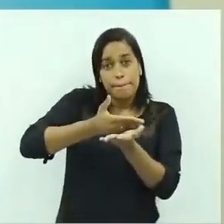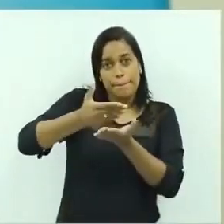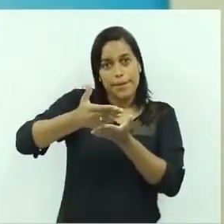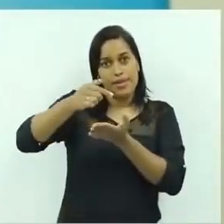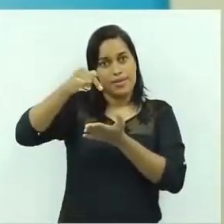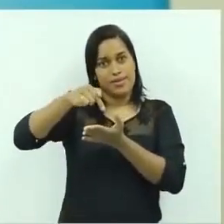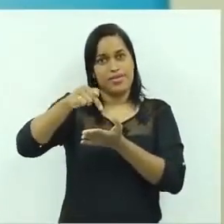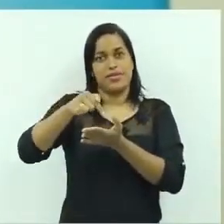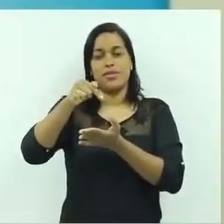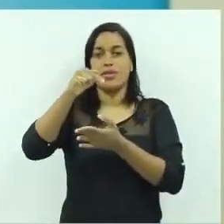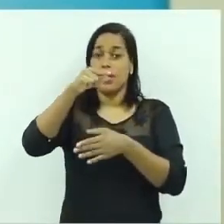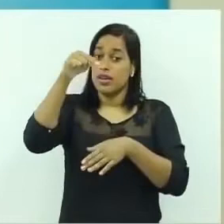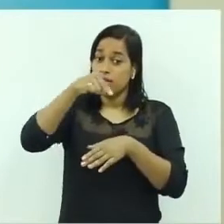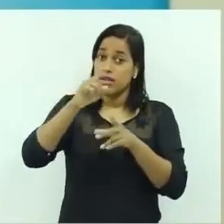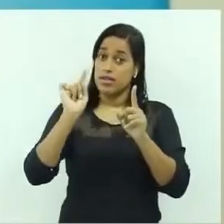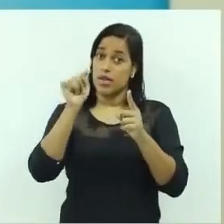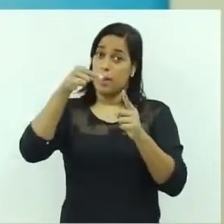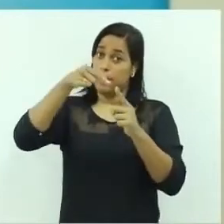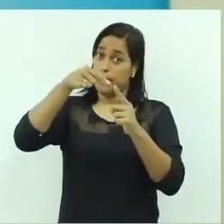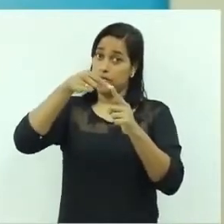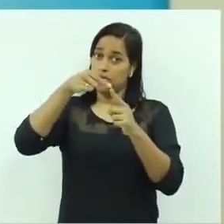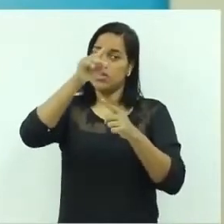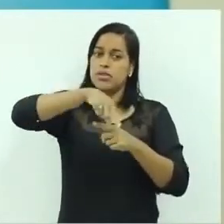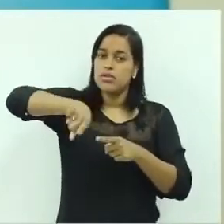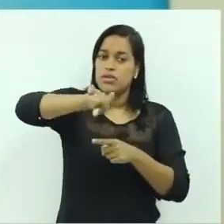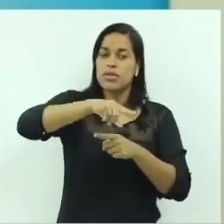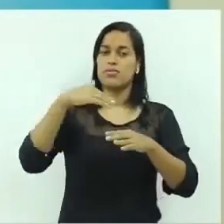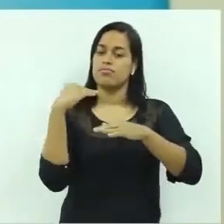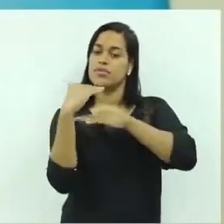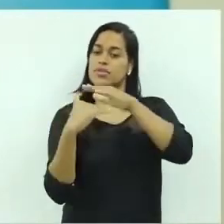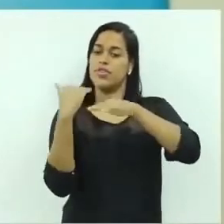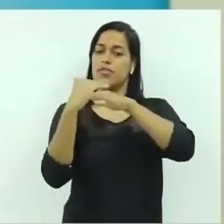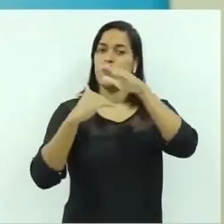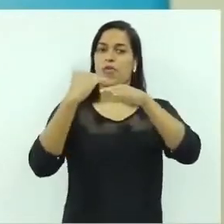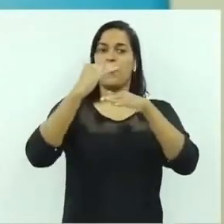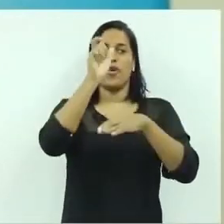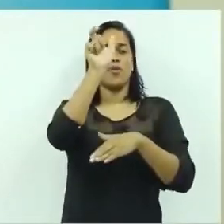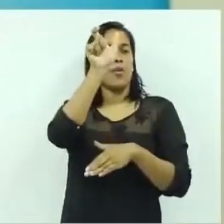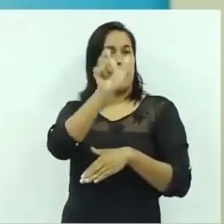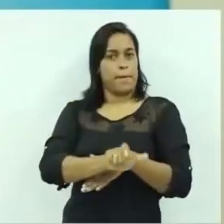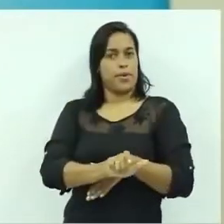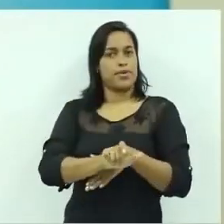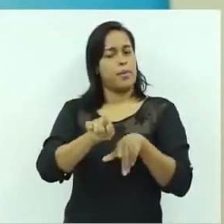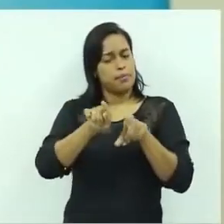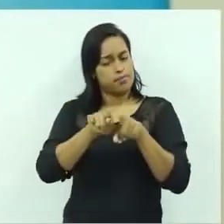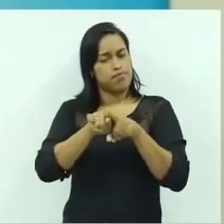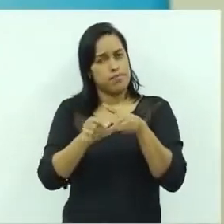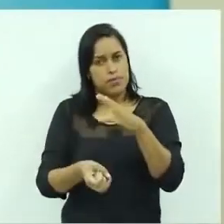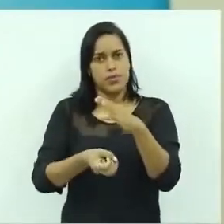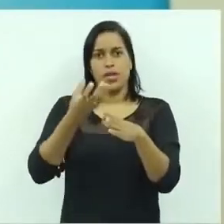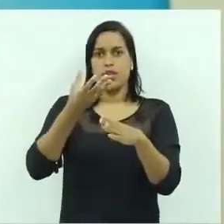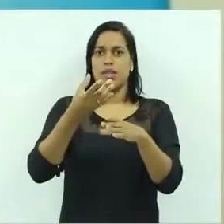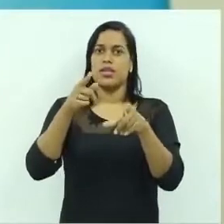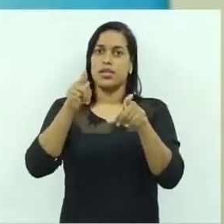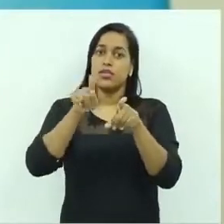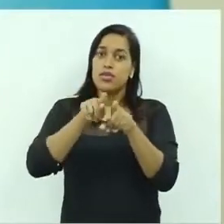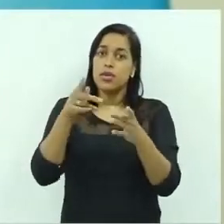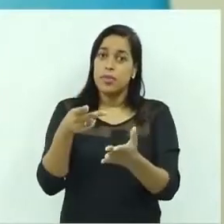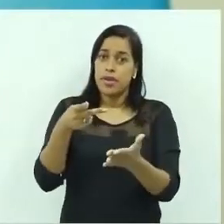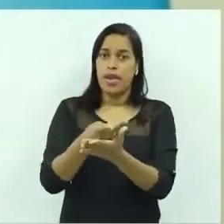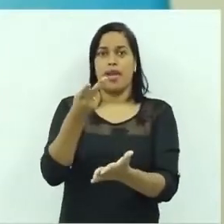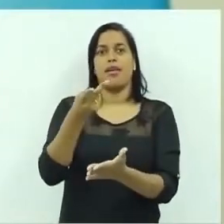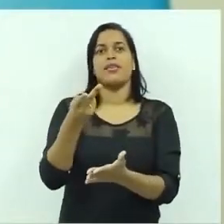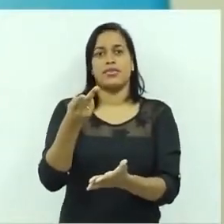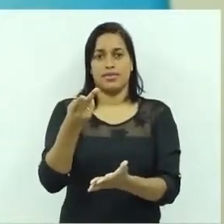que eu convoco você a desenvolver esse comportamento de ser criativo e de realizar